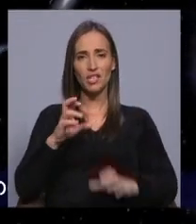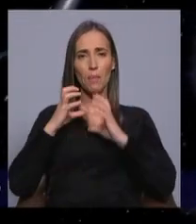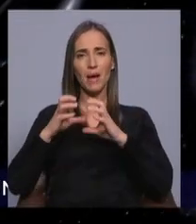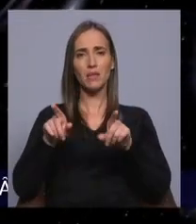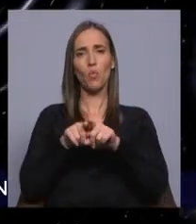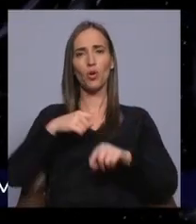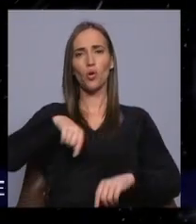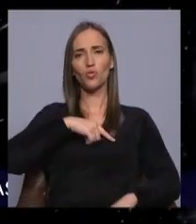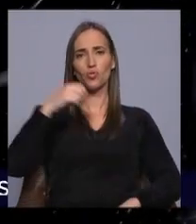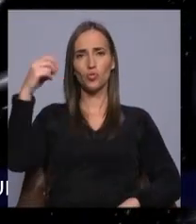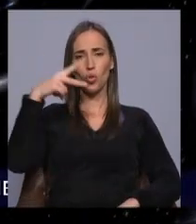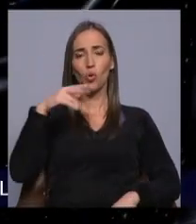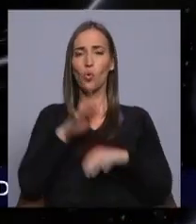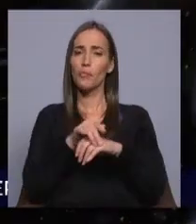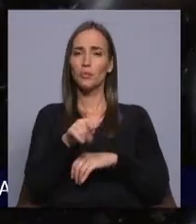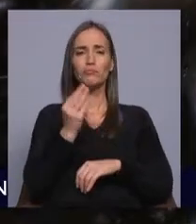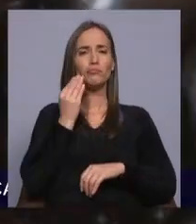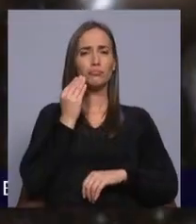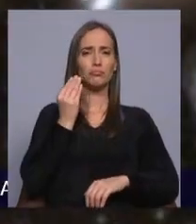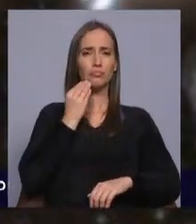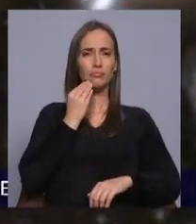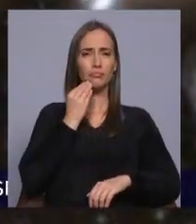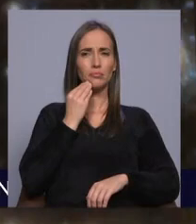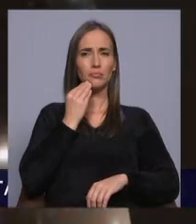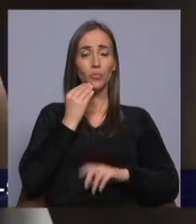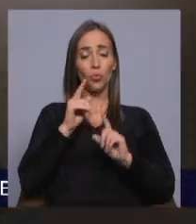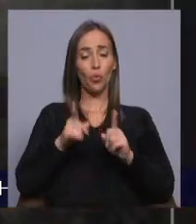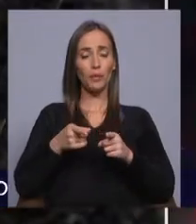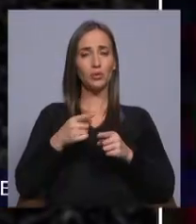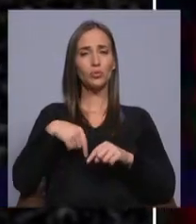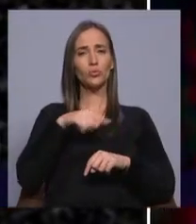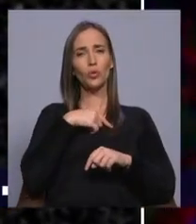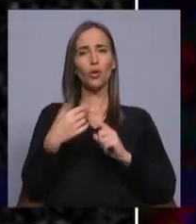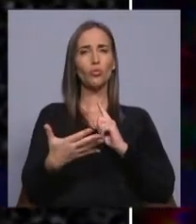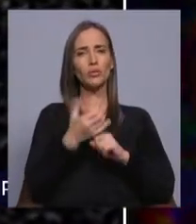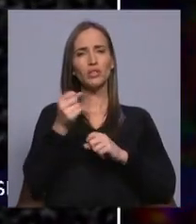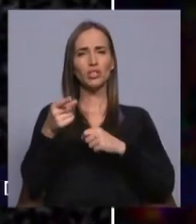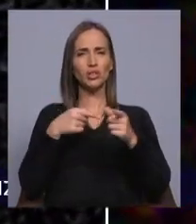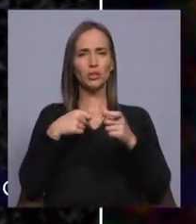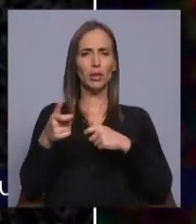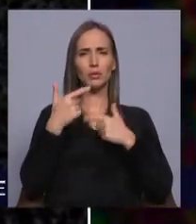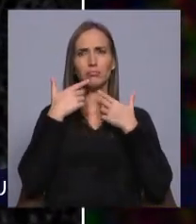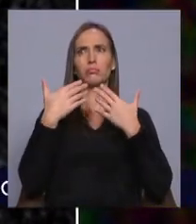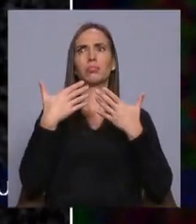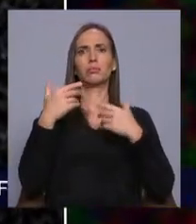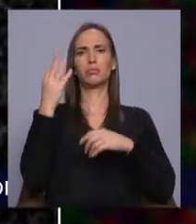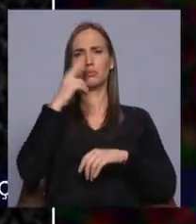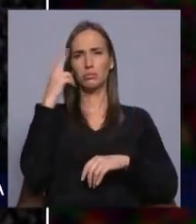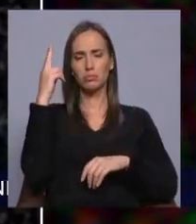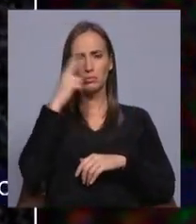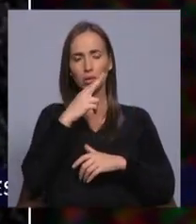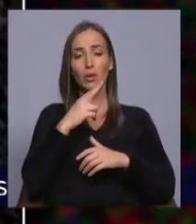Sol. E, portanto, também é muito típico destes primeiros tempos do universo encontrarmos estrelas com estas dimensões absolutamente colossais. E,